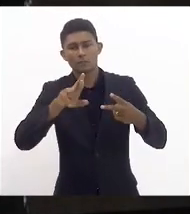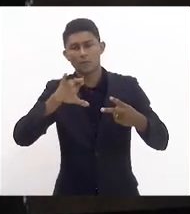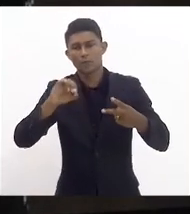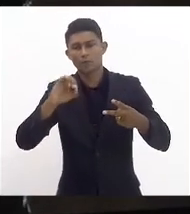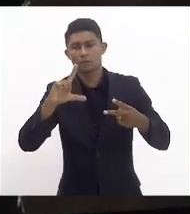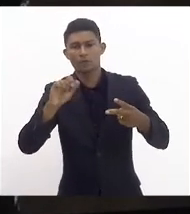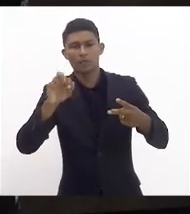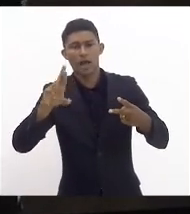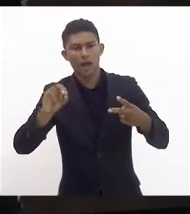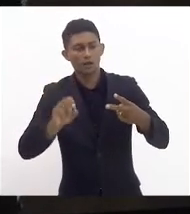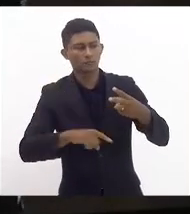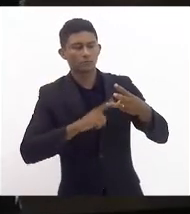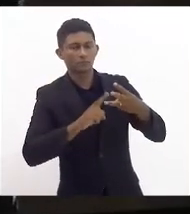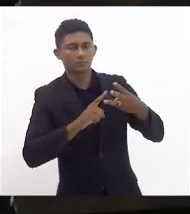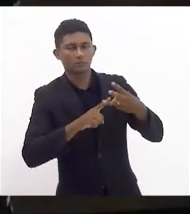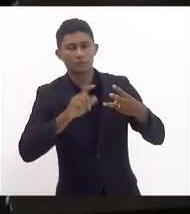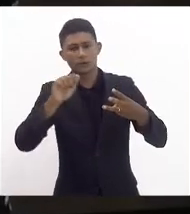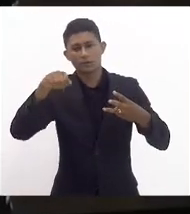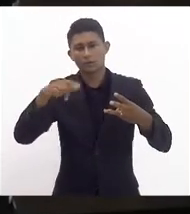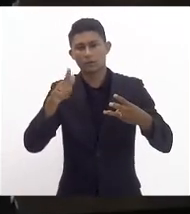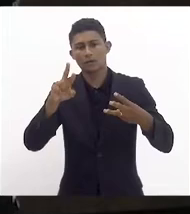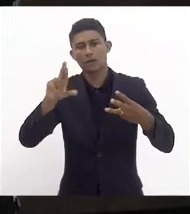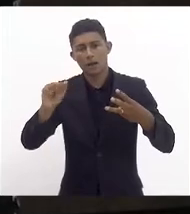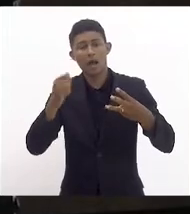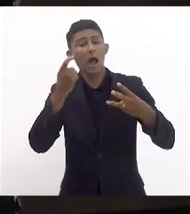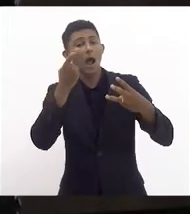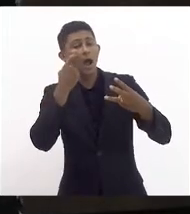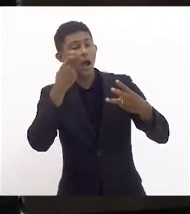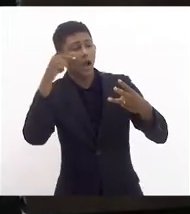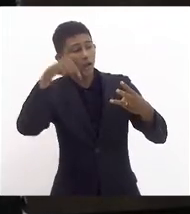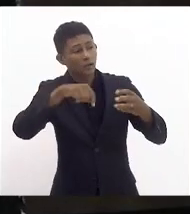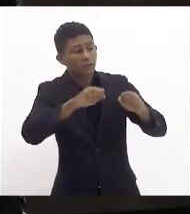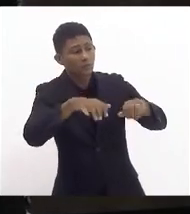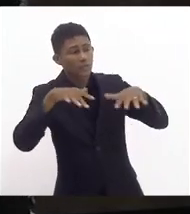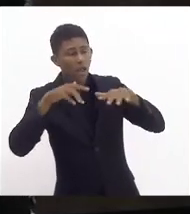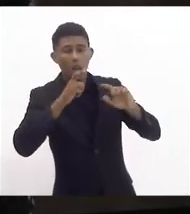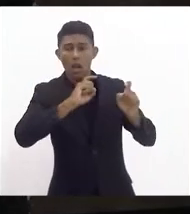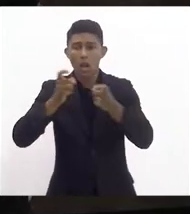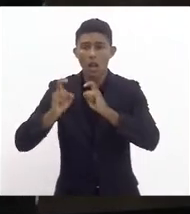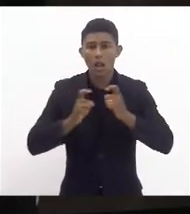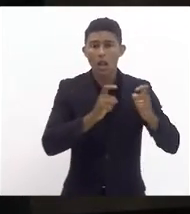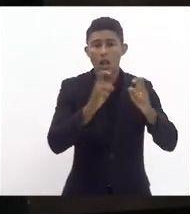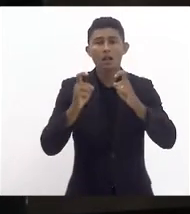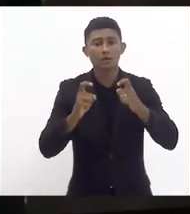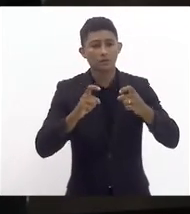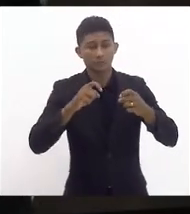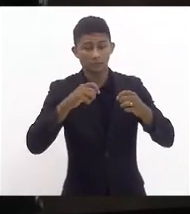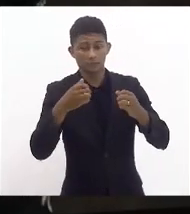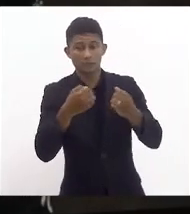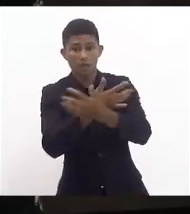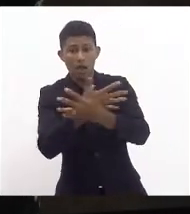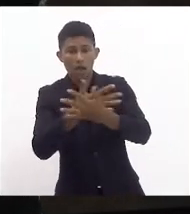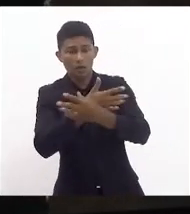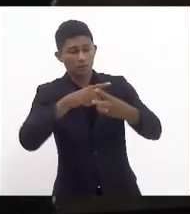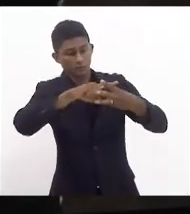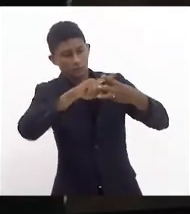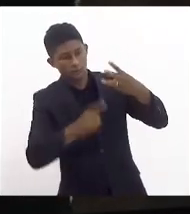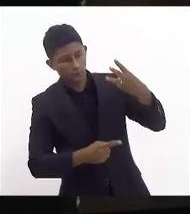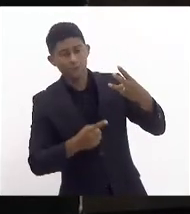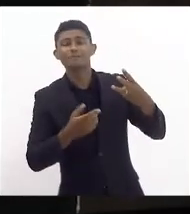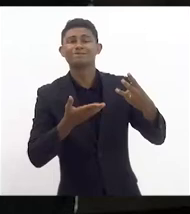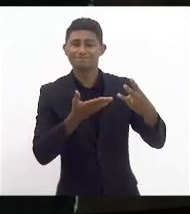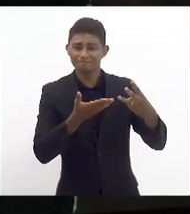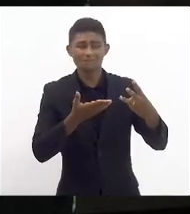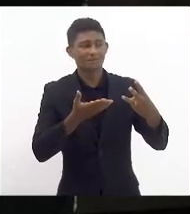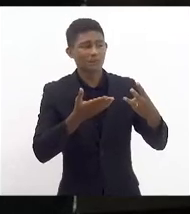fosse possível, a gente trazer para a sessão para a gente estar discutindo. Angra dos Reis, Rio Claro e Barra do Piraí, que